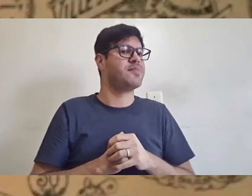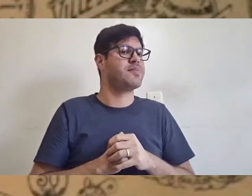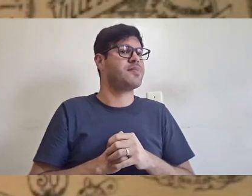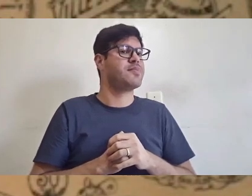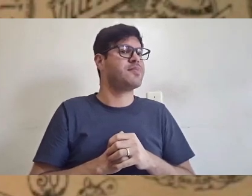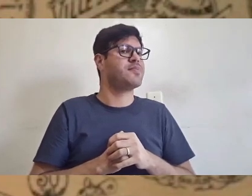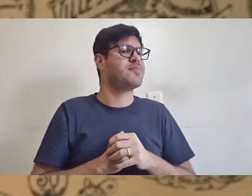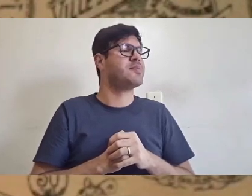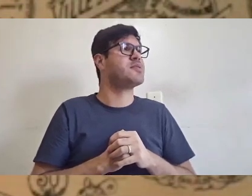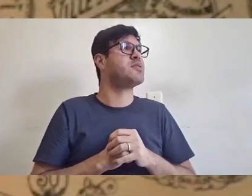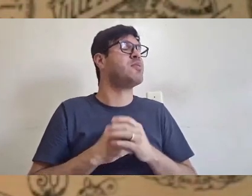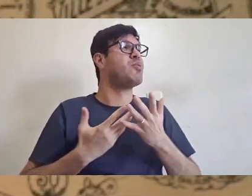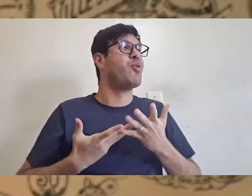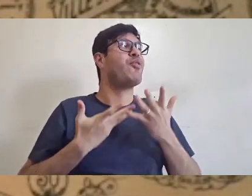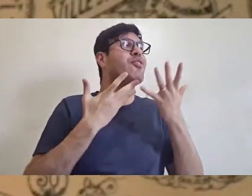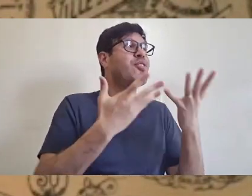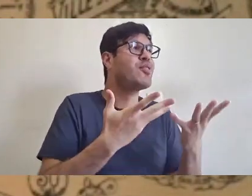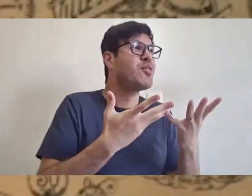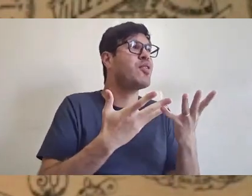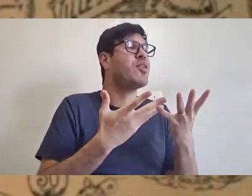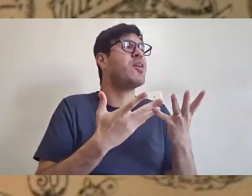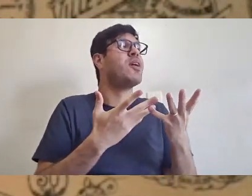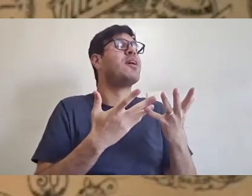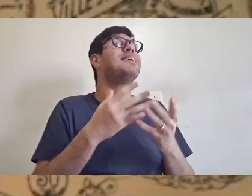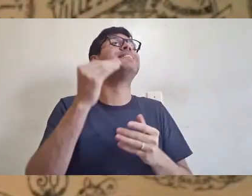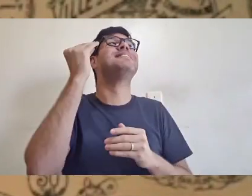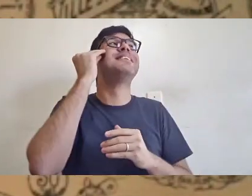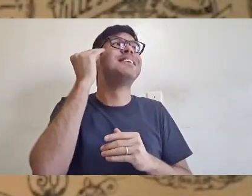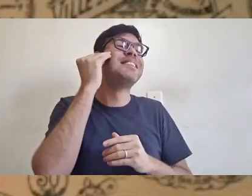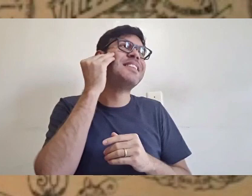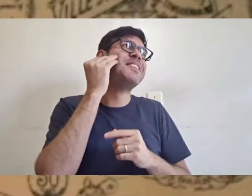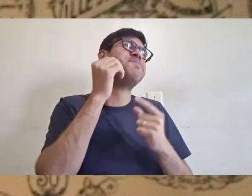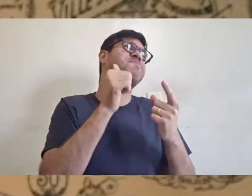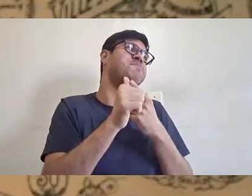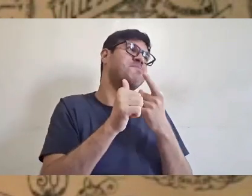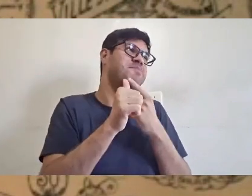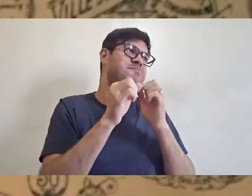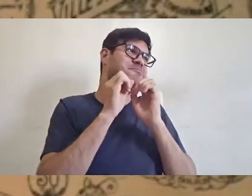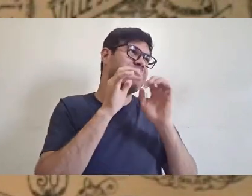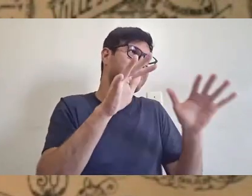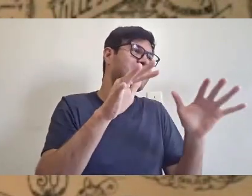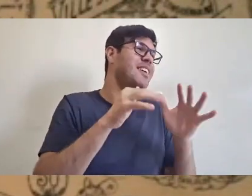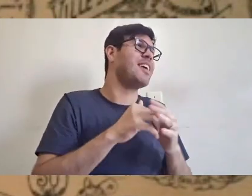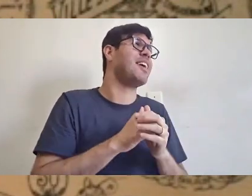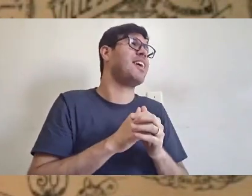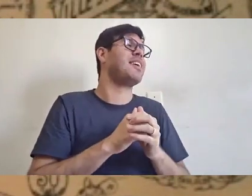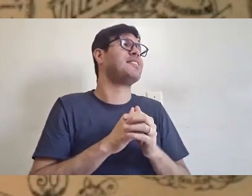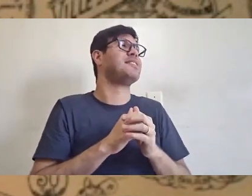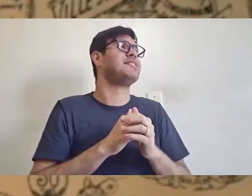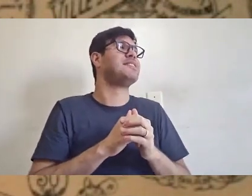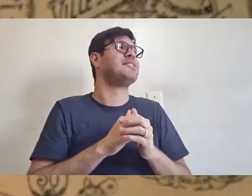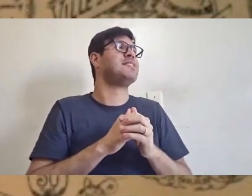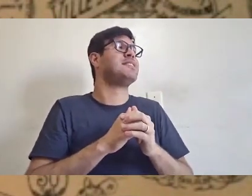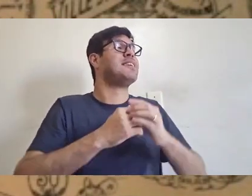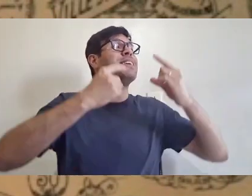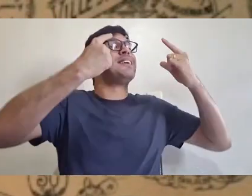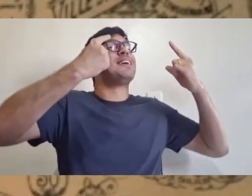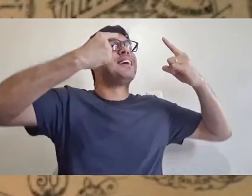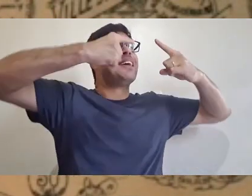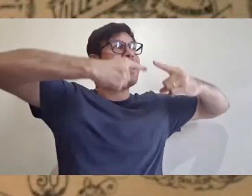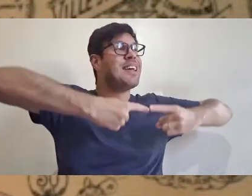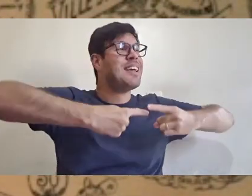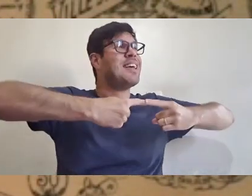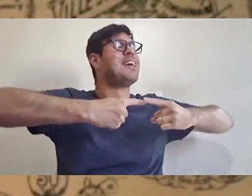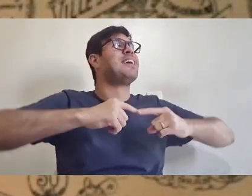E me fez um convite, né, para fazer primeiro um teste numa transmissão de campeonato brasileiro no